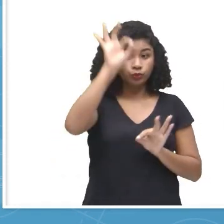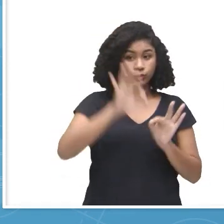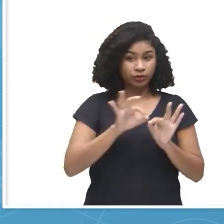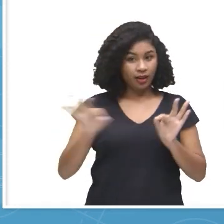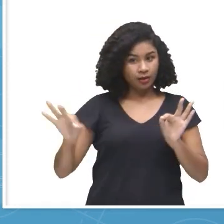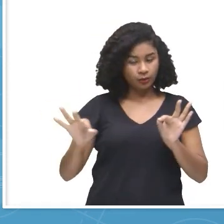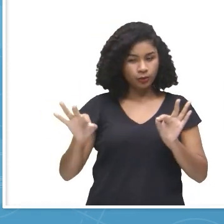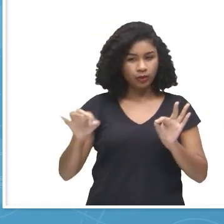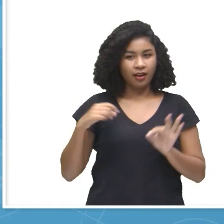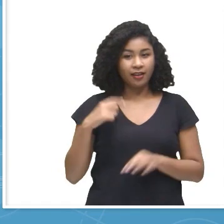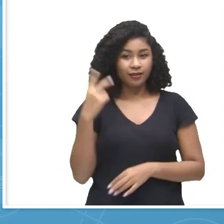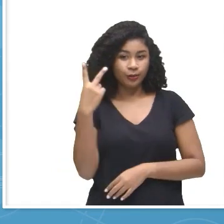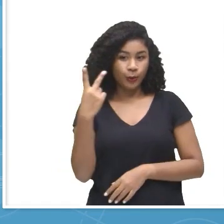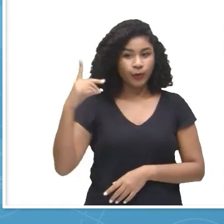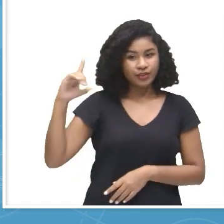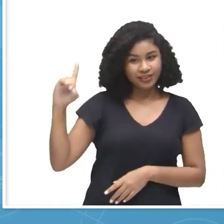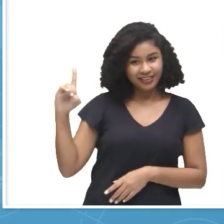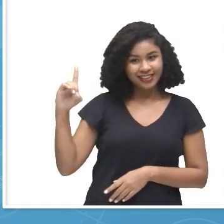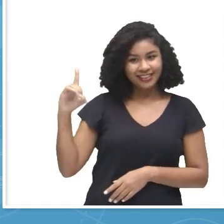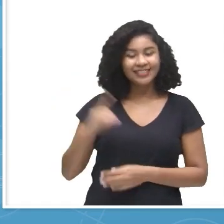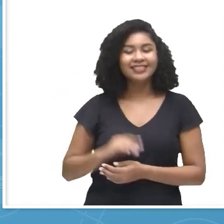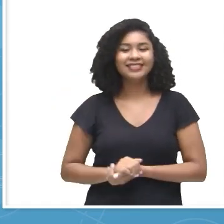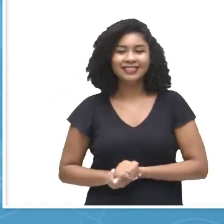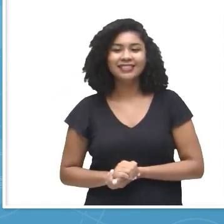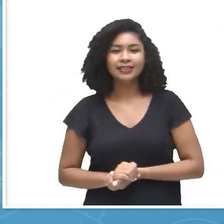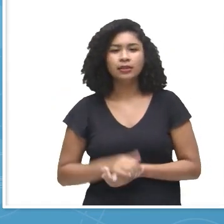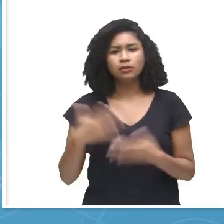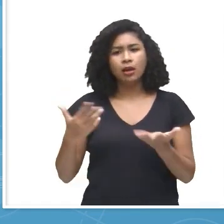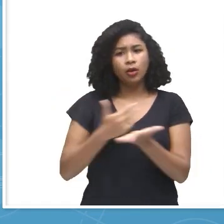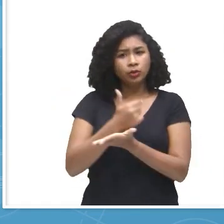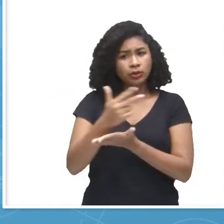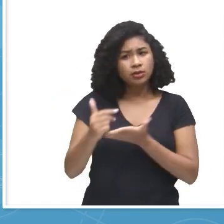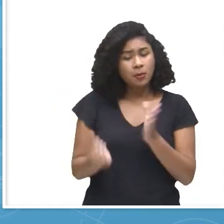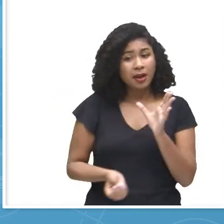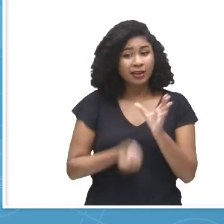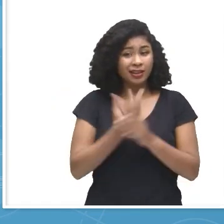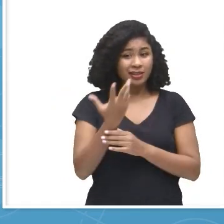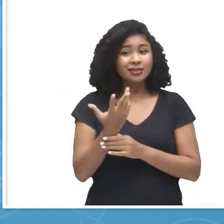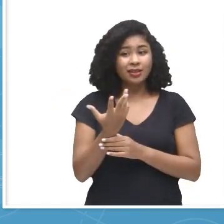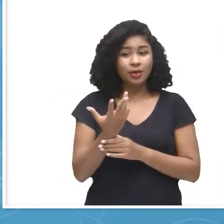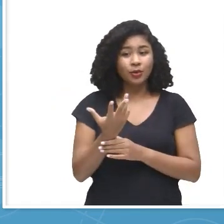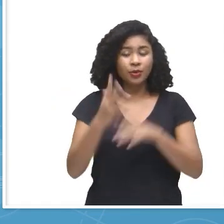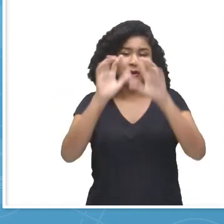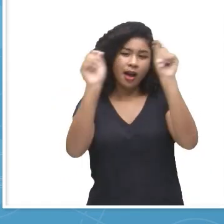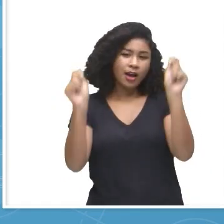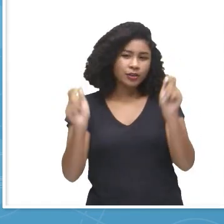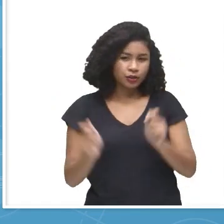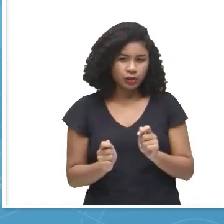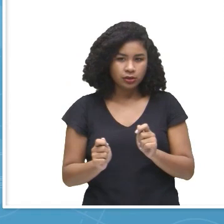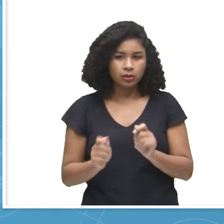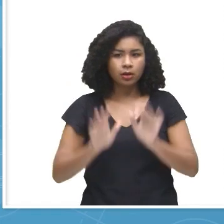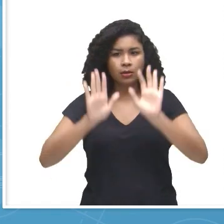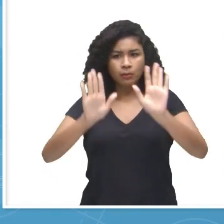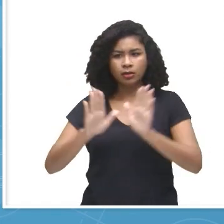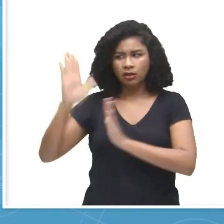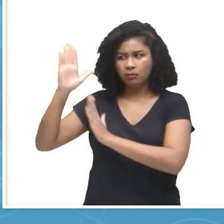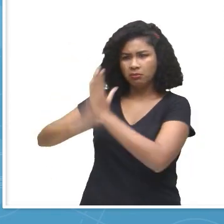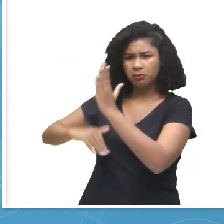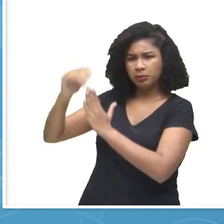dimensões, né? Então, o desenho ele é uma produção artística que a gente faz, que ele se diferencia da pintura e a gente